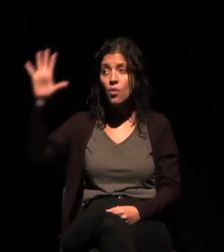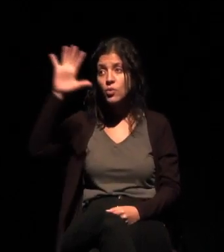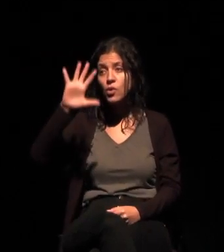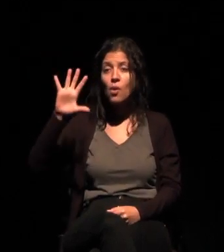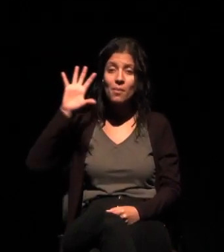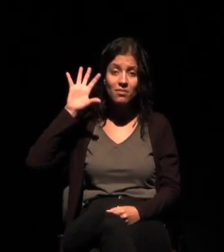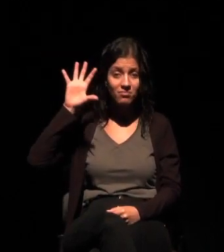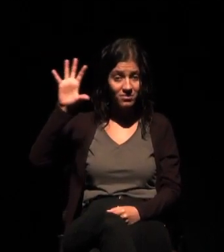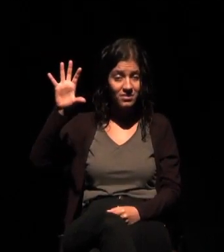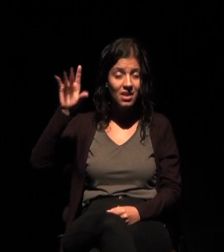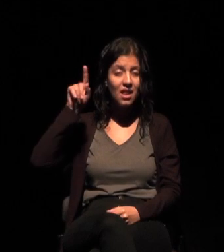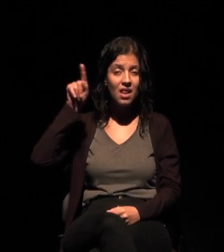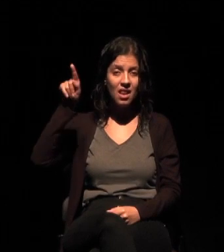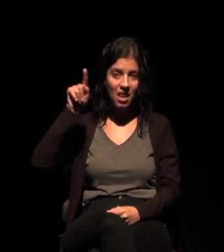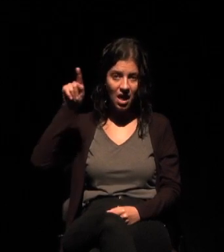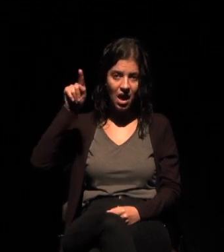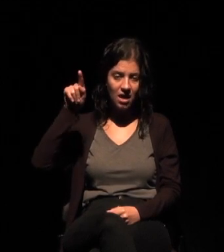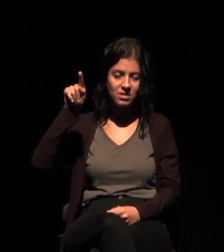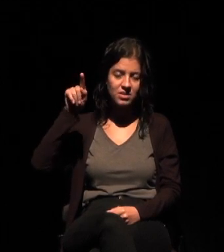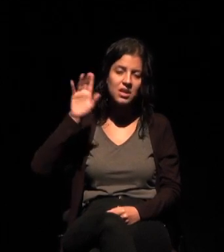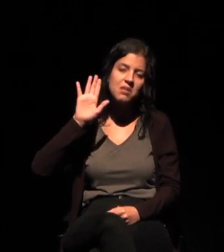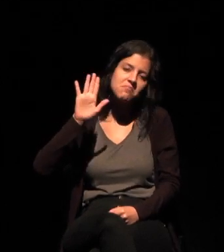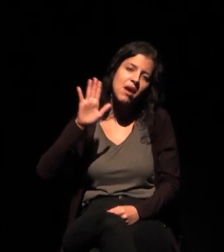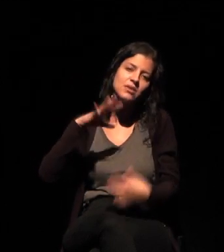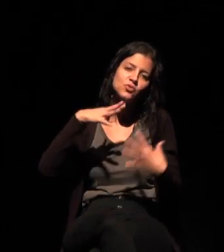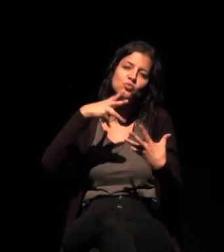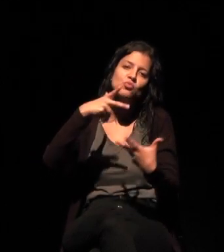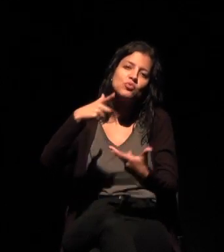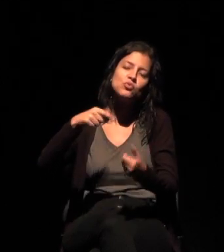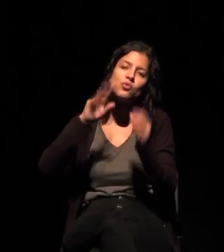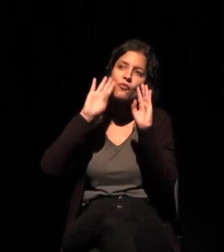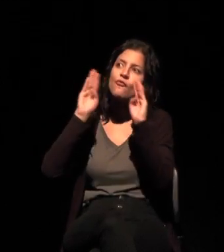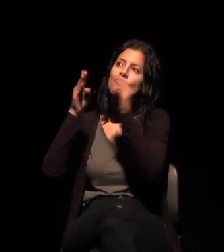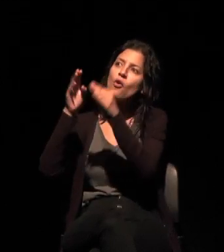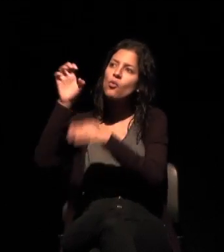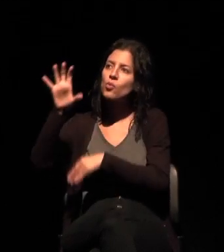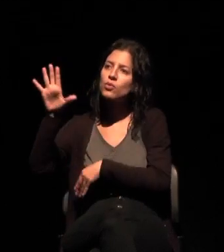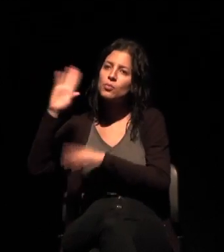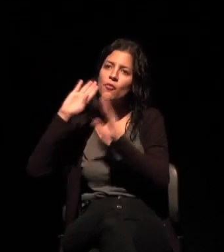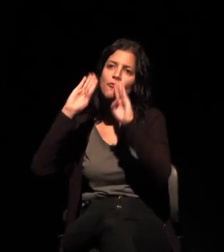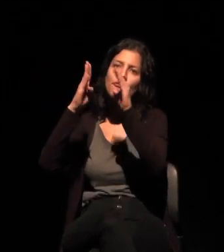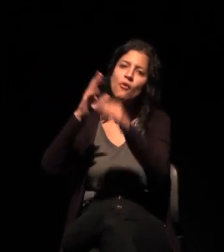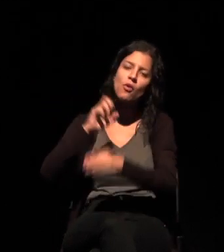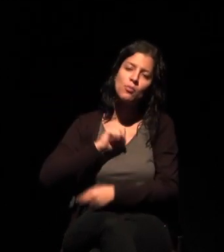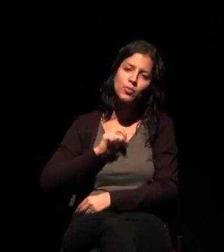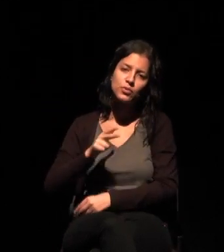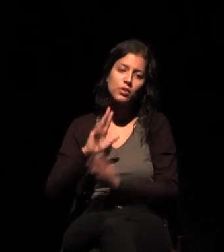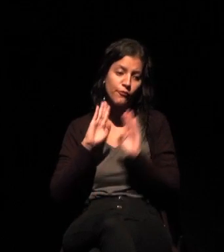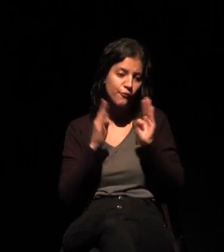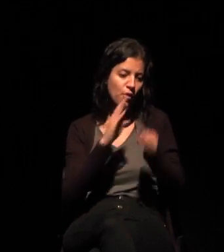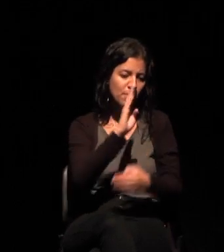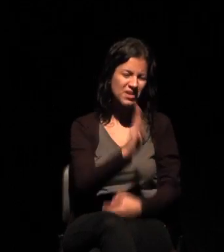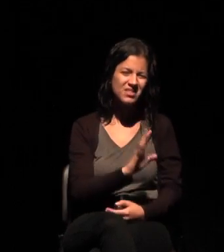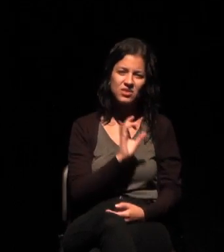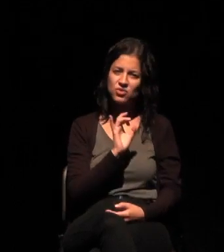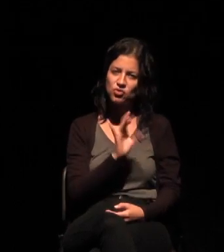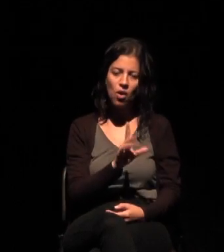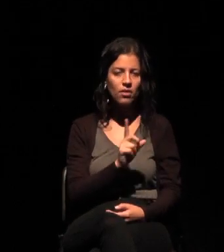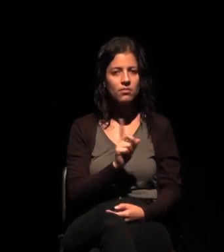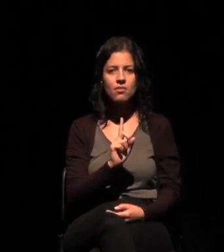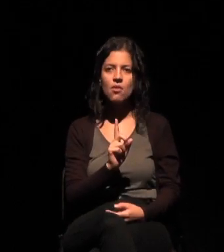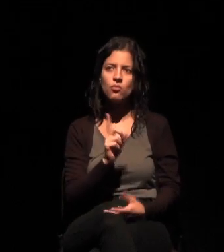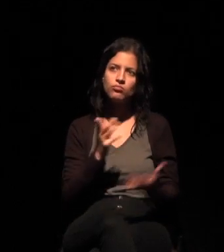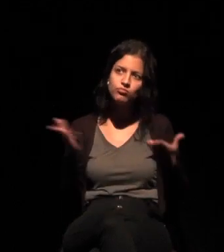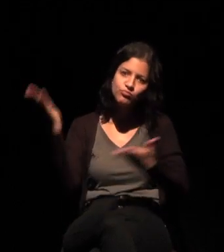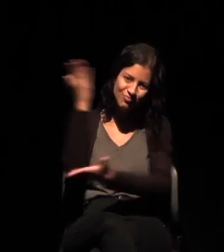hoje não é mais apenas europeu apenas portuguesas ou apenas brasileiro e portanto é preciso pensar